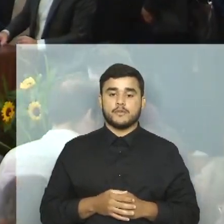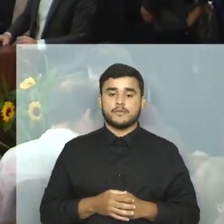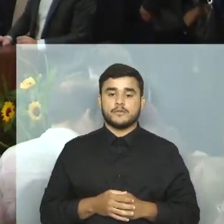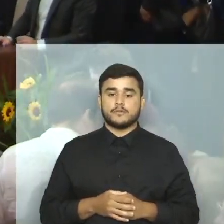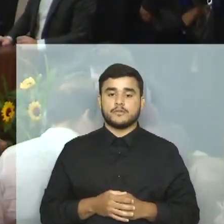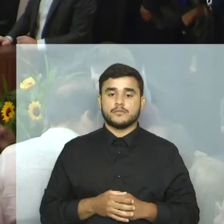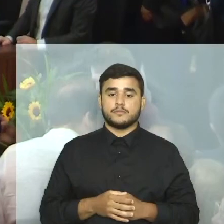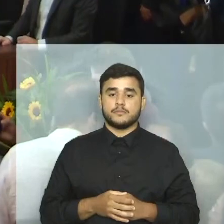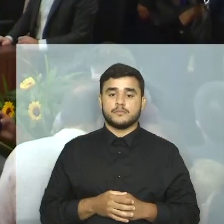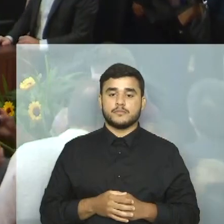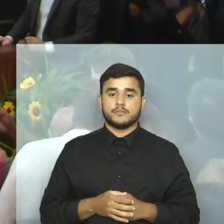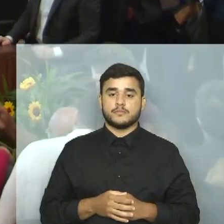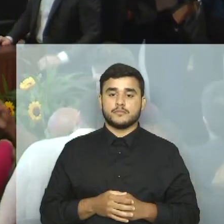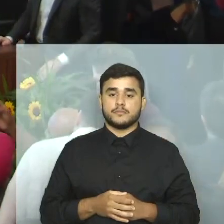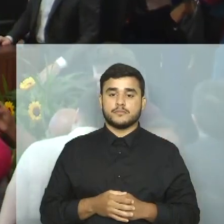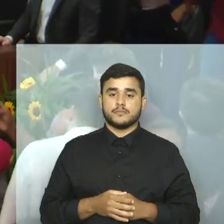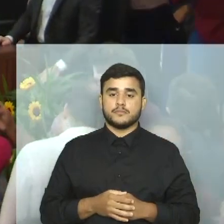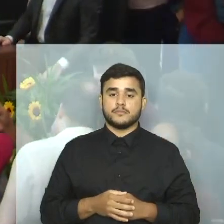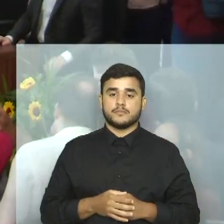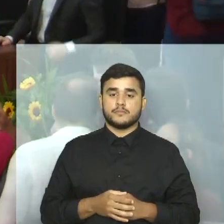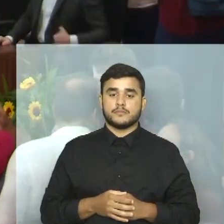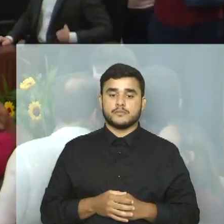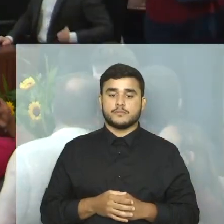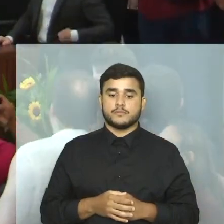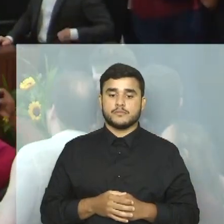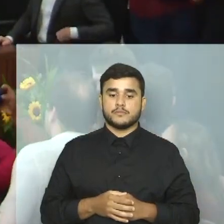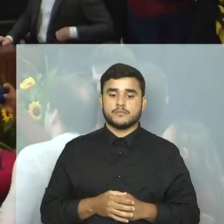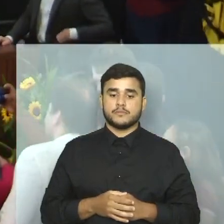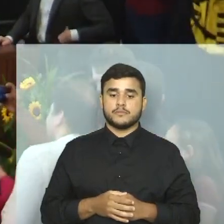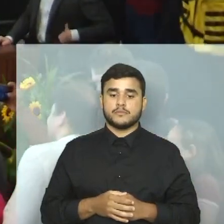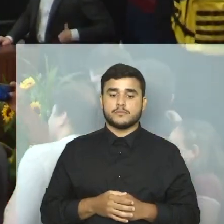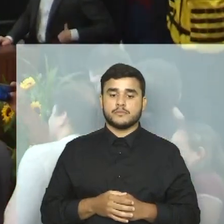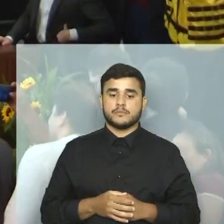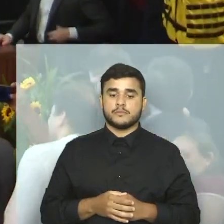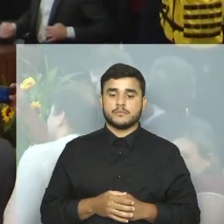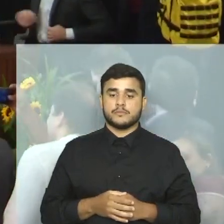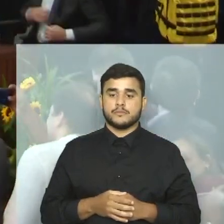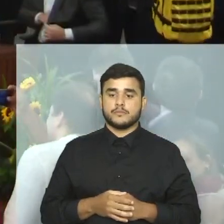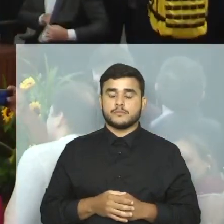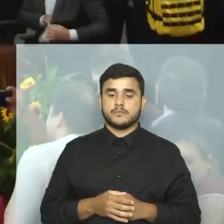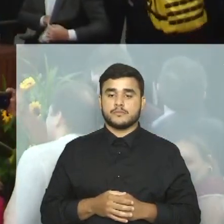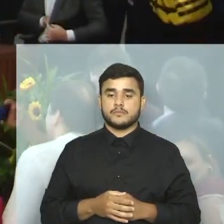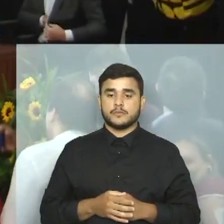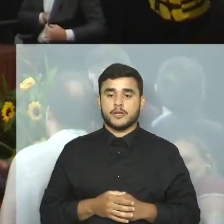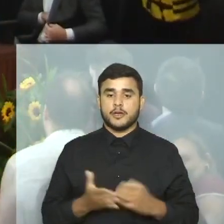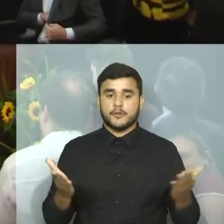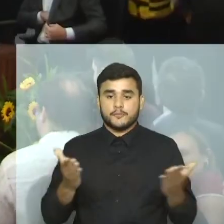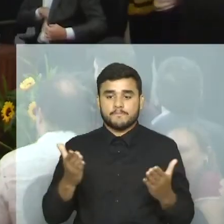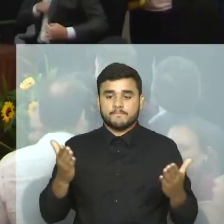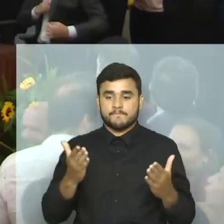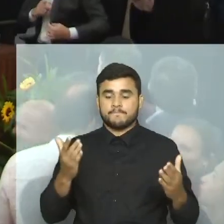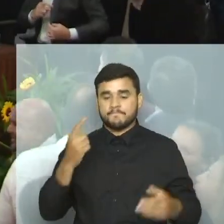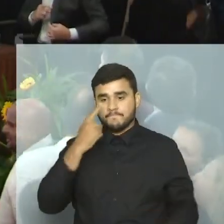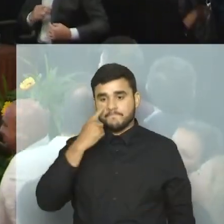Para que você possa fazer uma imagem. Essa imagem chama-se Giro do Ciro.